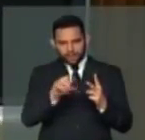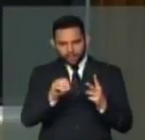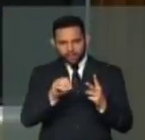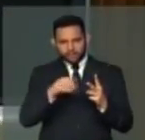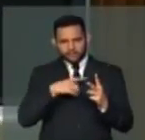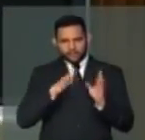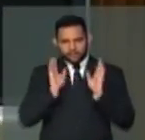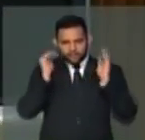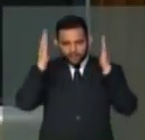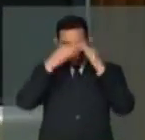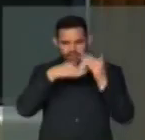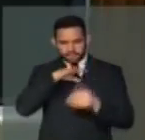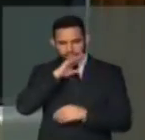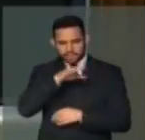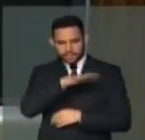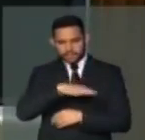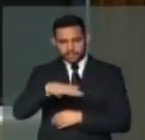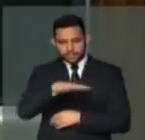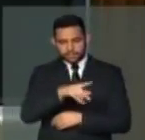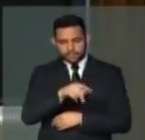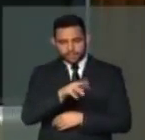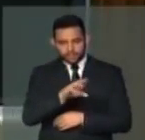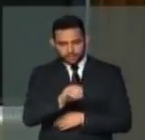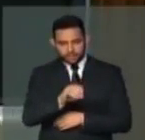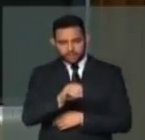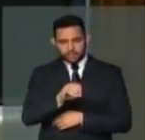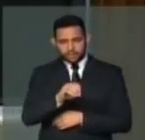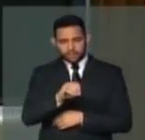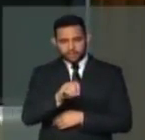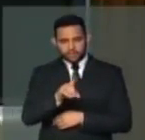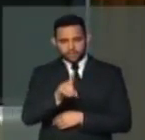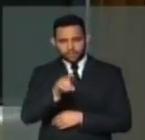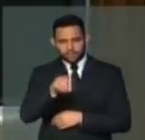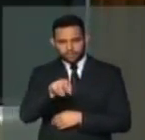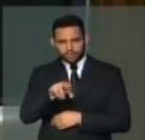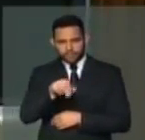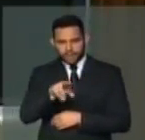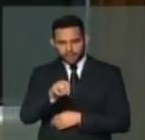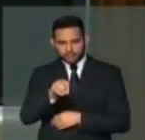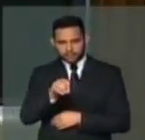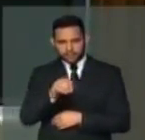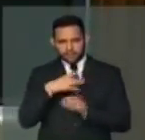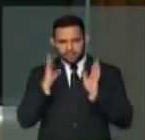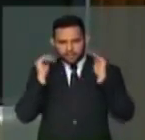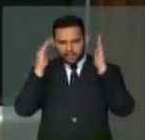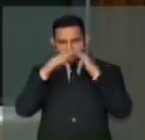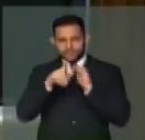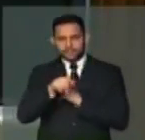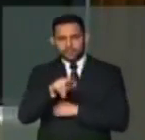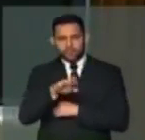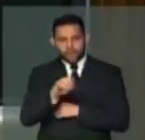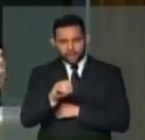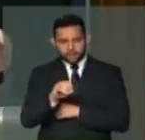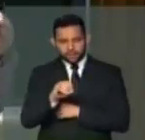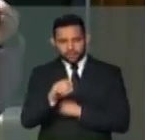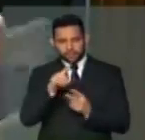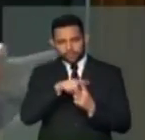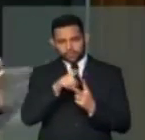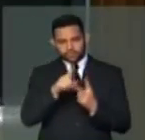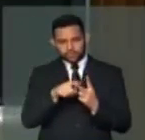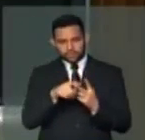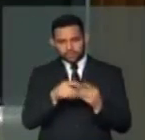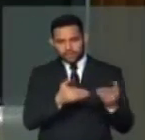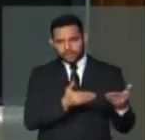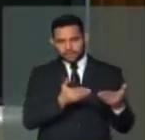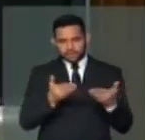daquela diocese da região lá de Petrolina, e o Dom Magnus, que é o bispo de Salgueiro. Eles